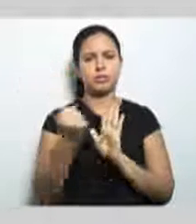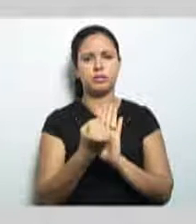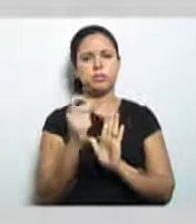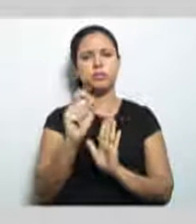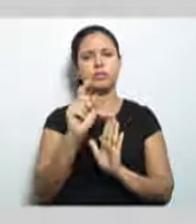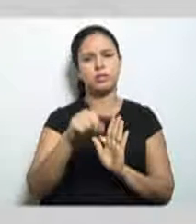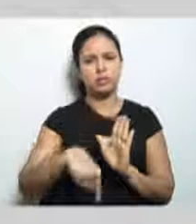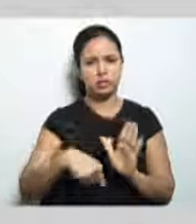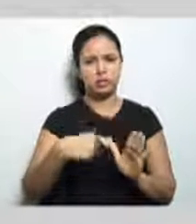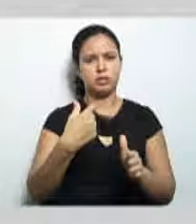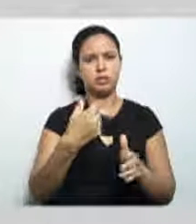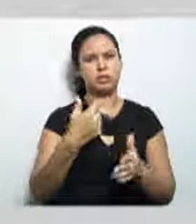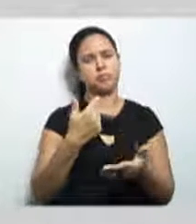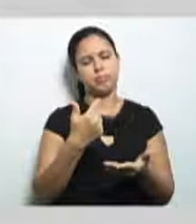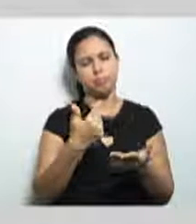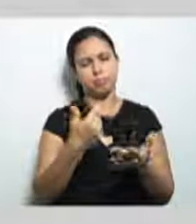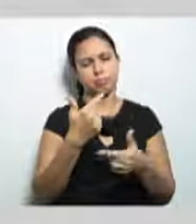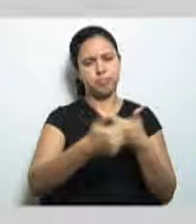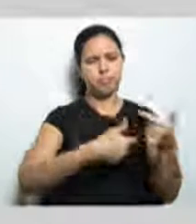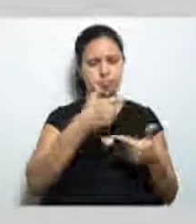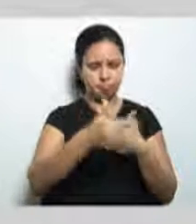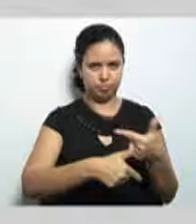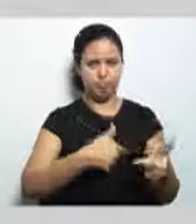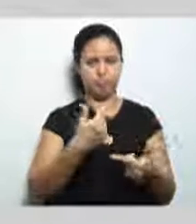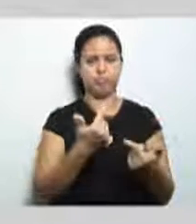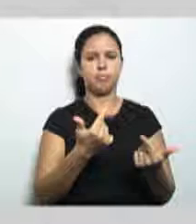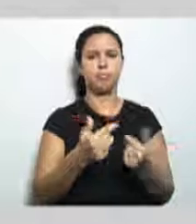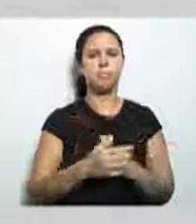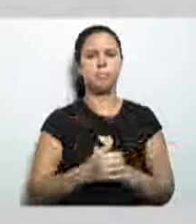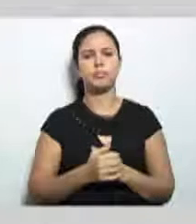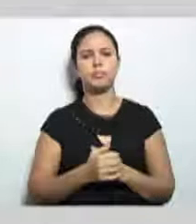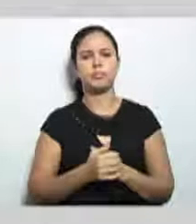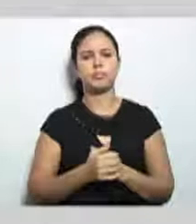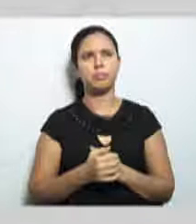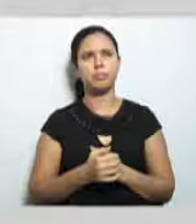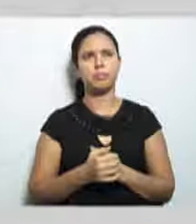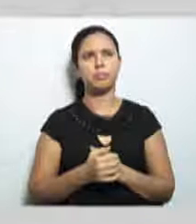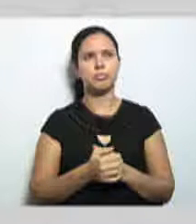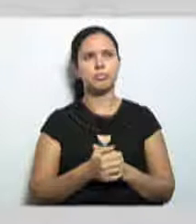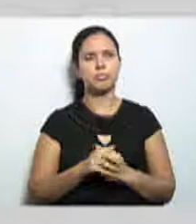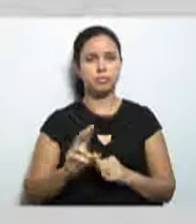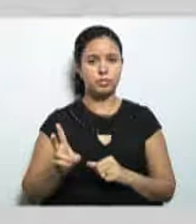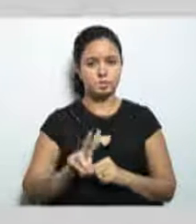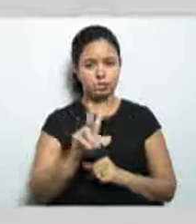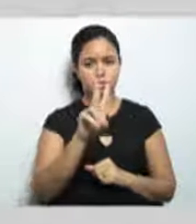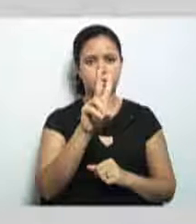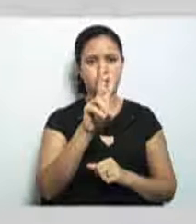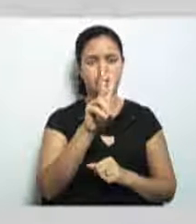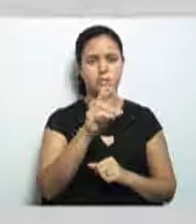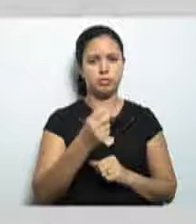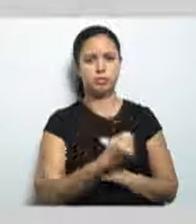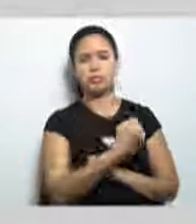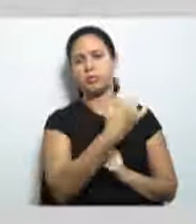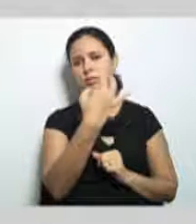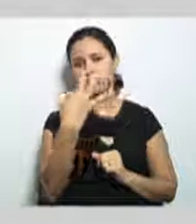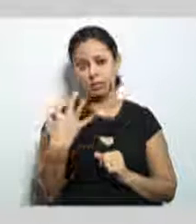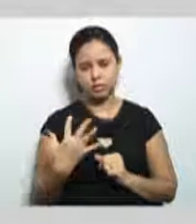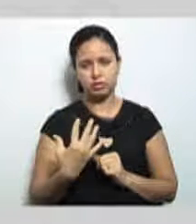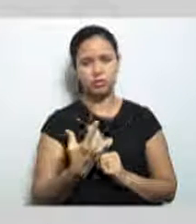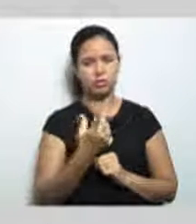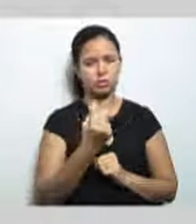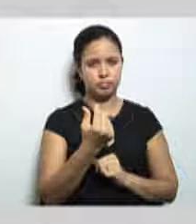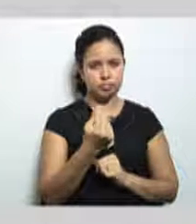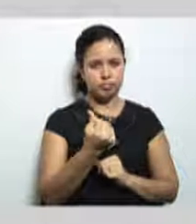a medida do trabalho empregado. Como a gente pode ver aqui, o valor, a quantidade de dinheiro pelo qual